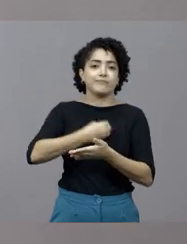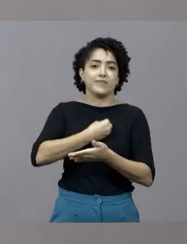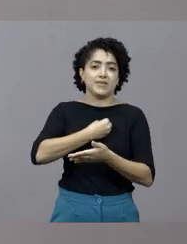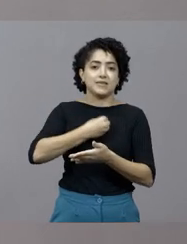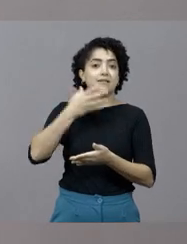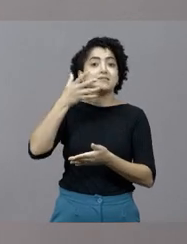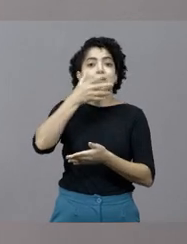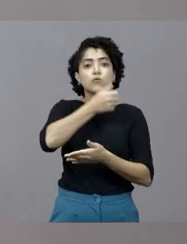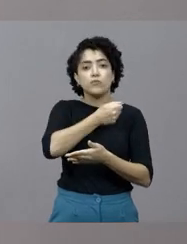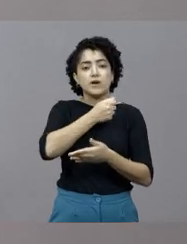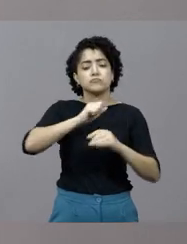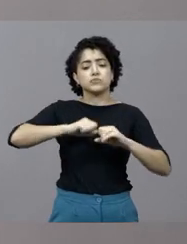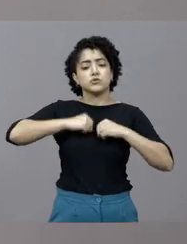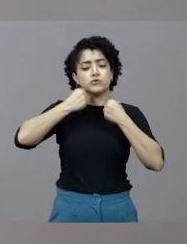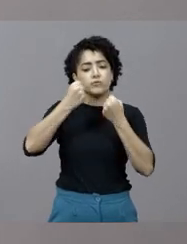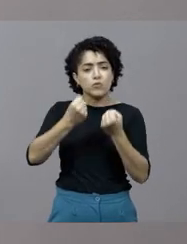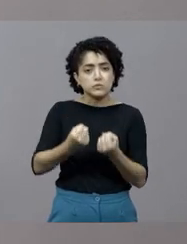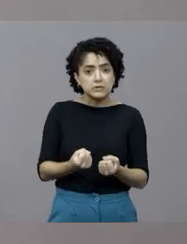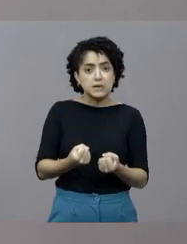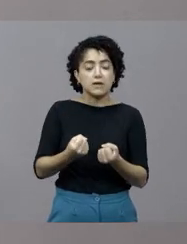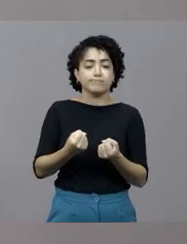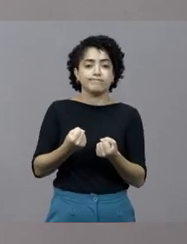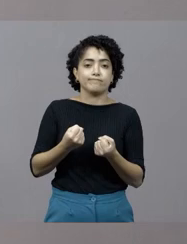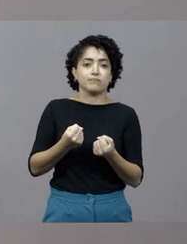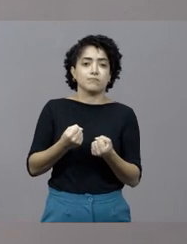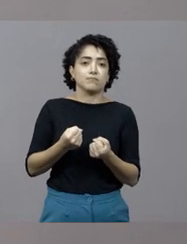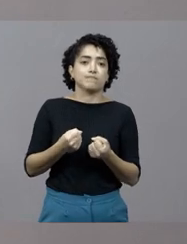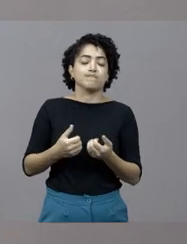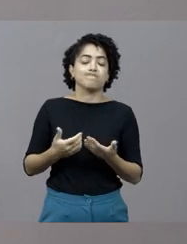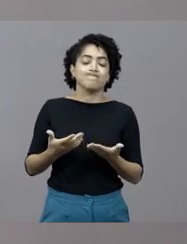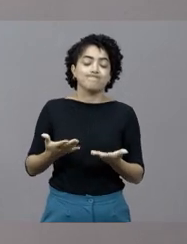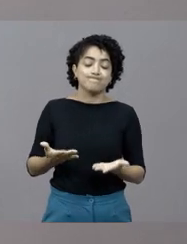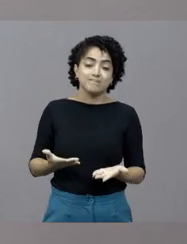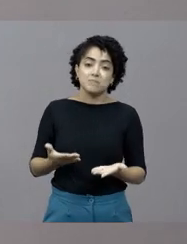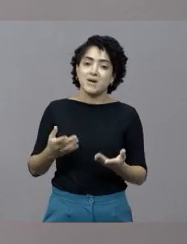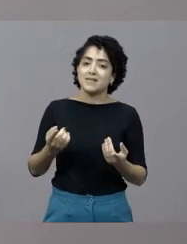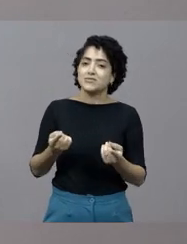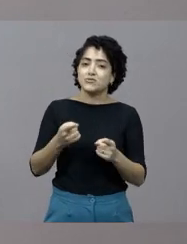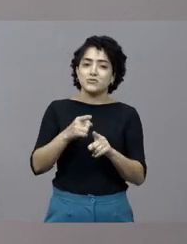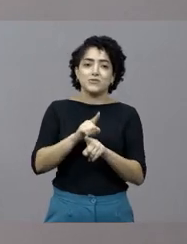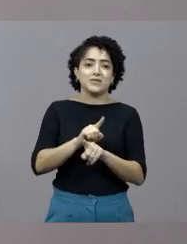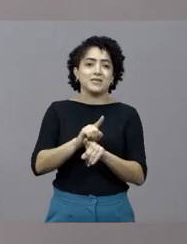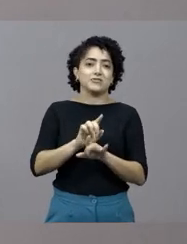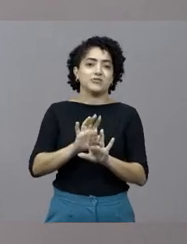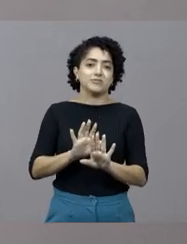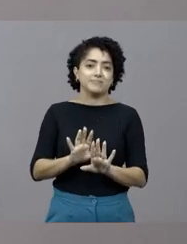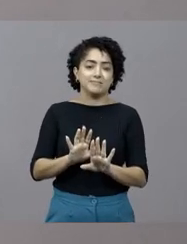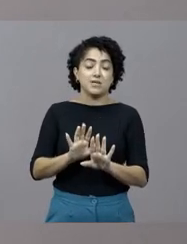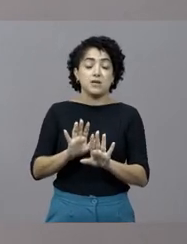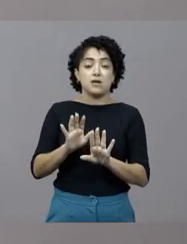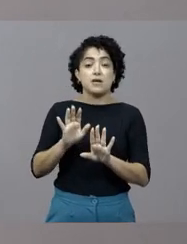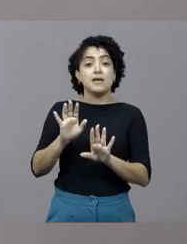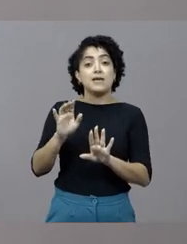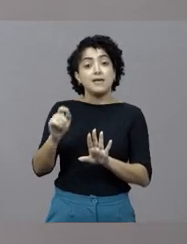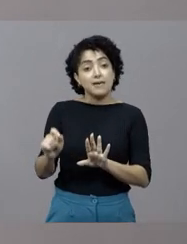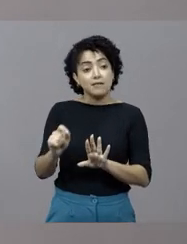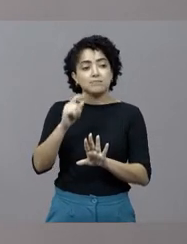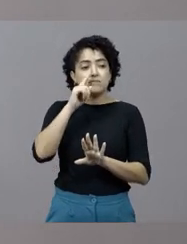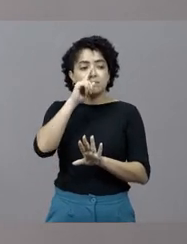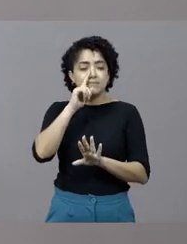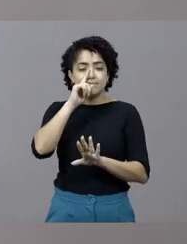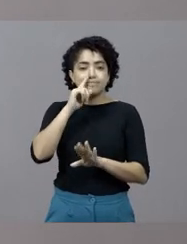para fazer o máximo e salvar vidas. E pelo contrário, ao fazer isso, ele coloca